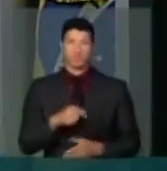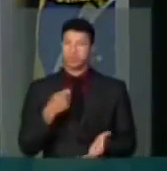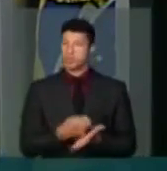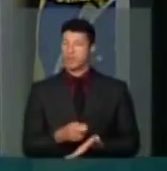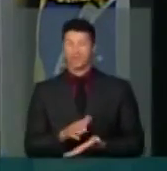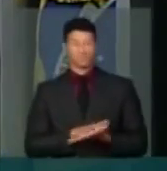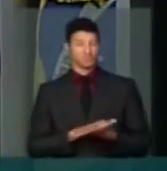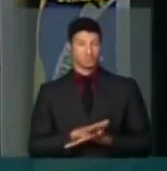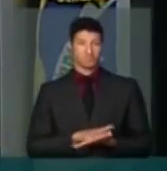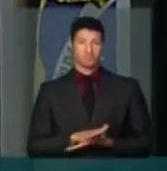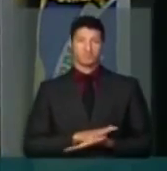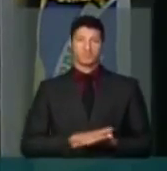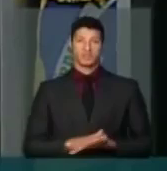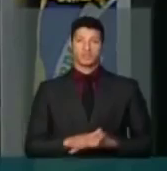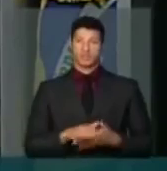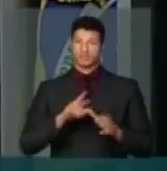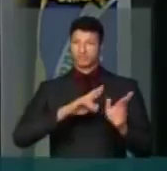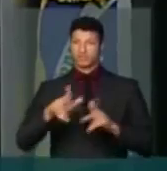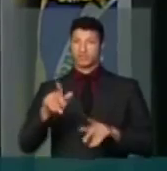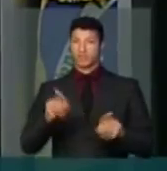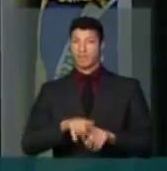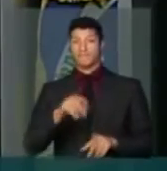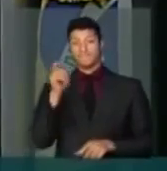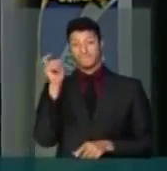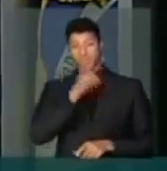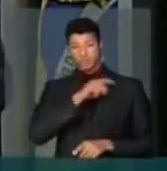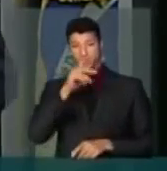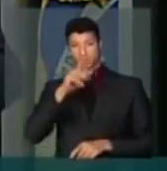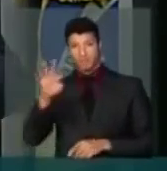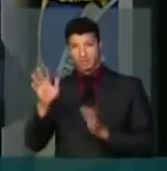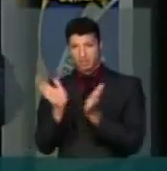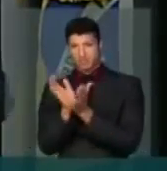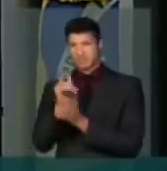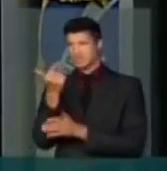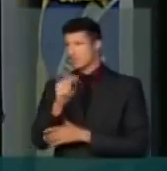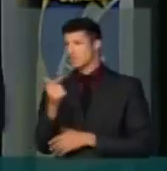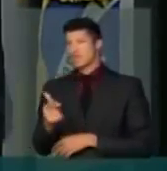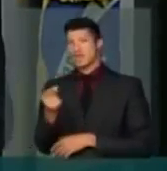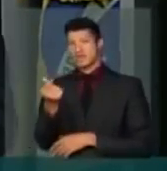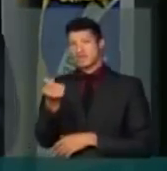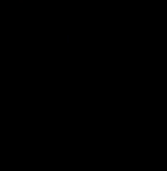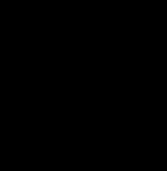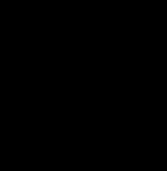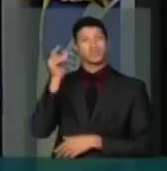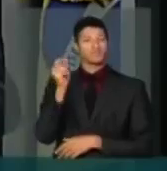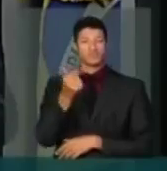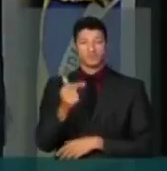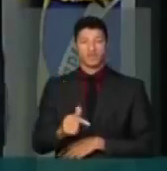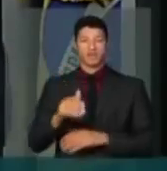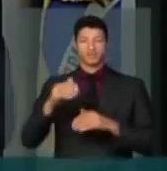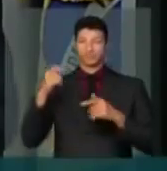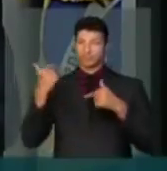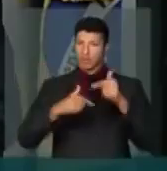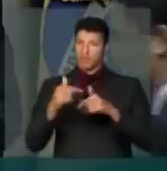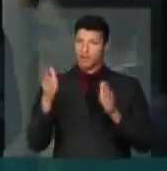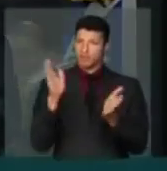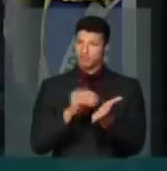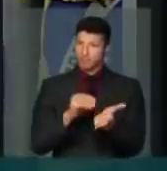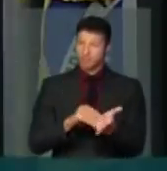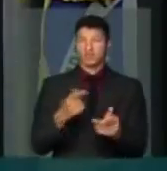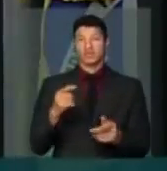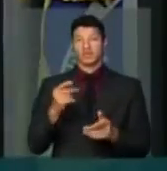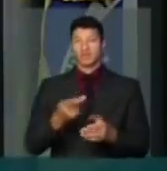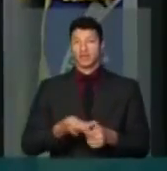comprar. Diferentemente da mentira do PT, que diz que não tem inflação, que não tem desemprego,